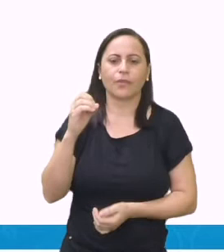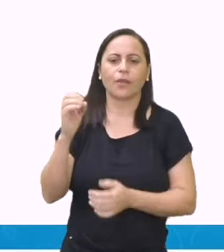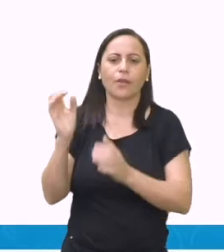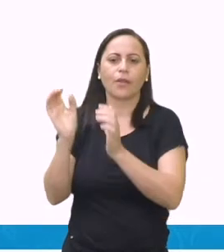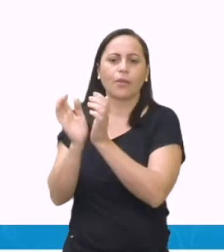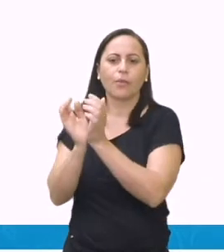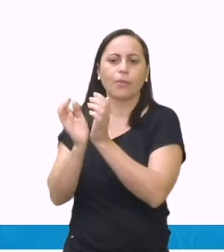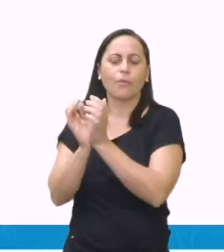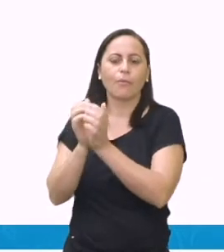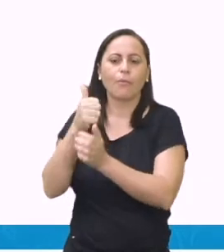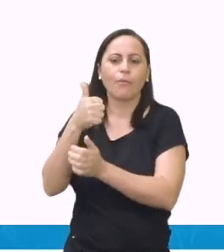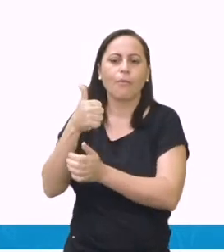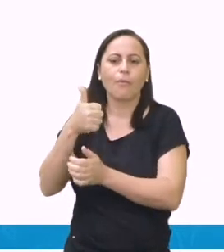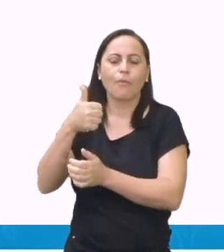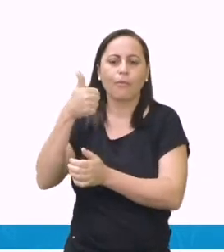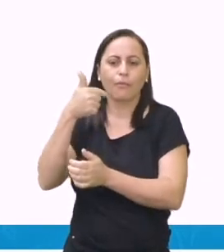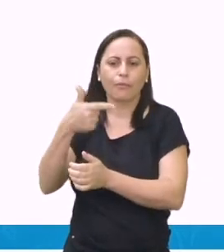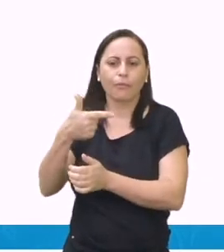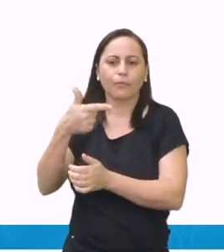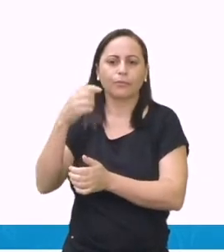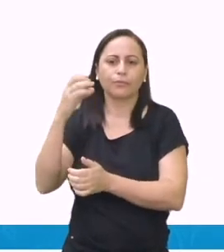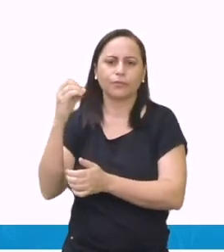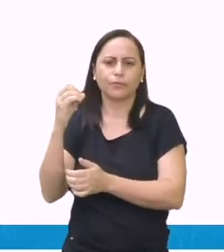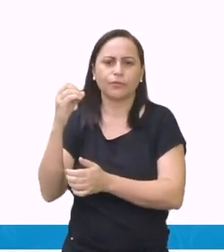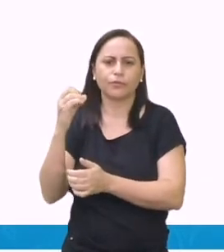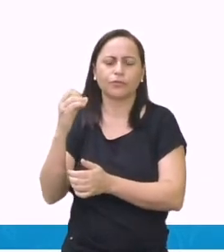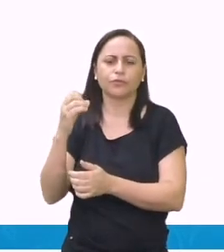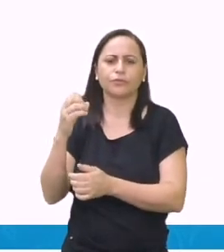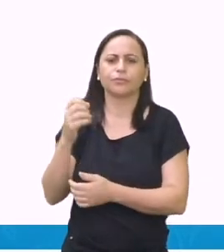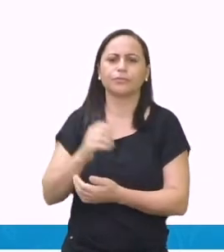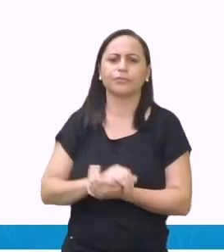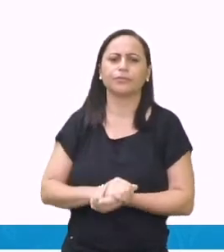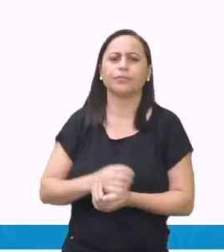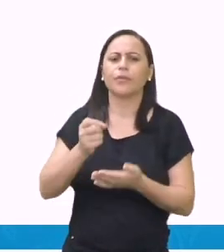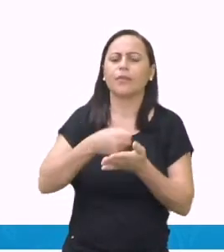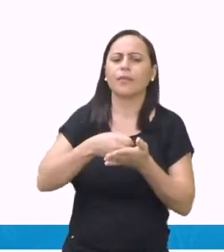eu tenho 20. Como é que eu escrevo o número 20?